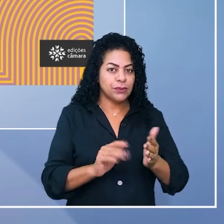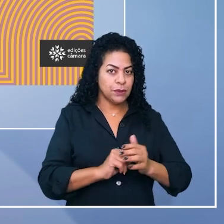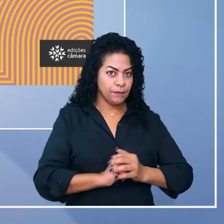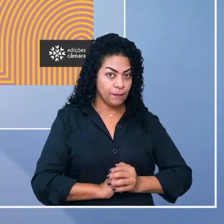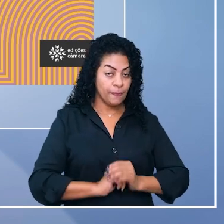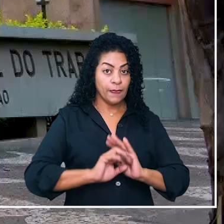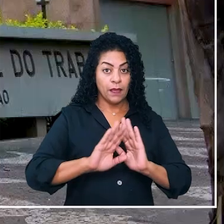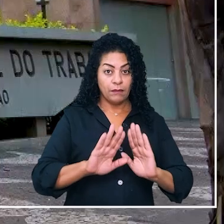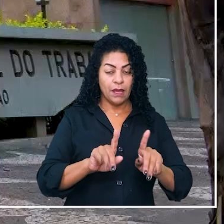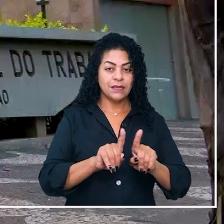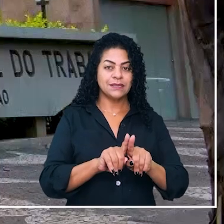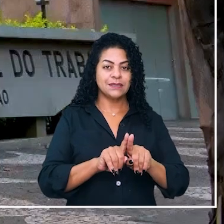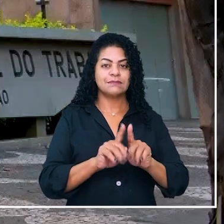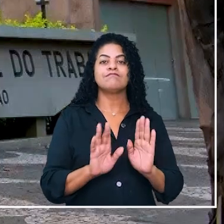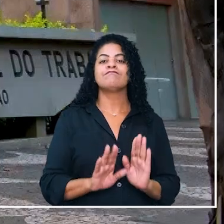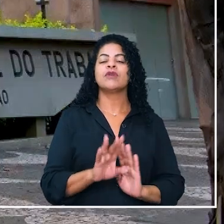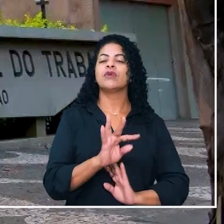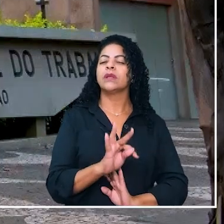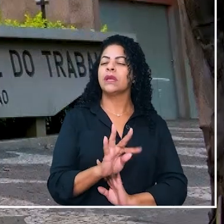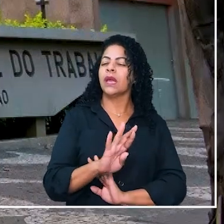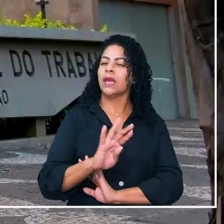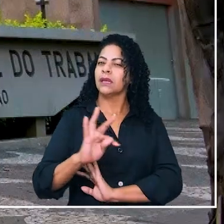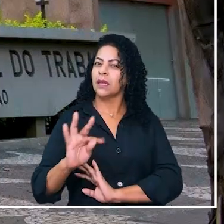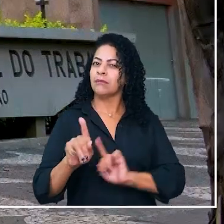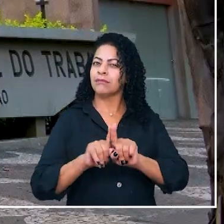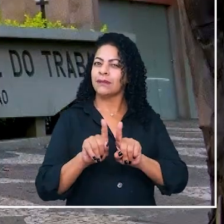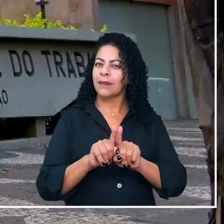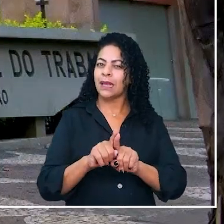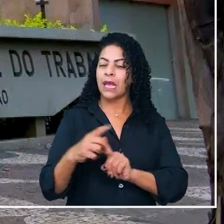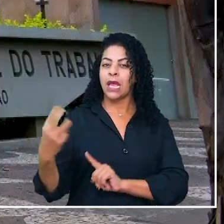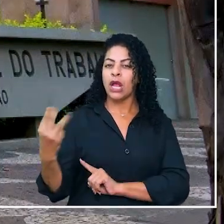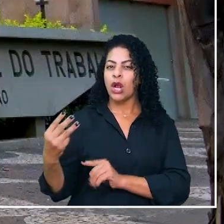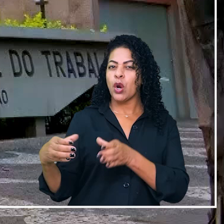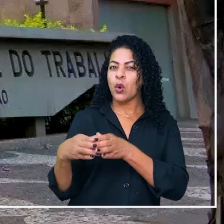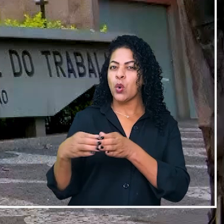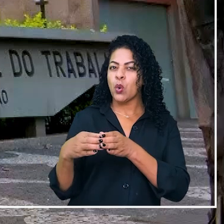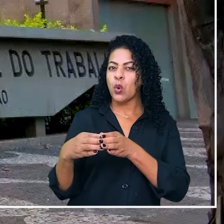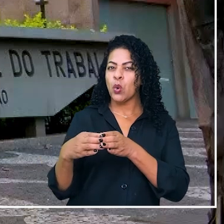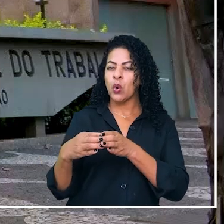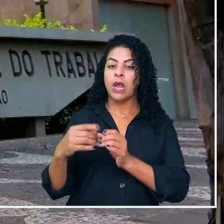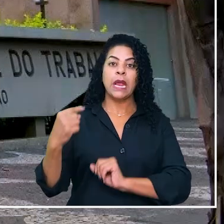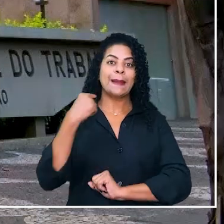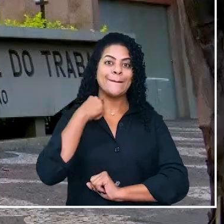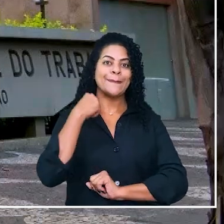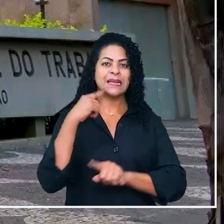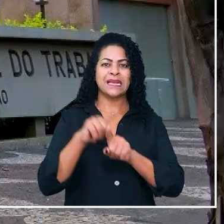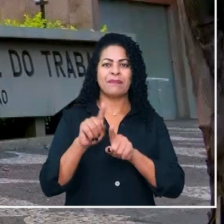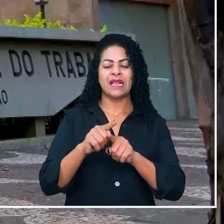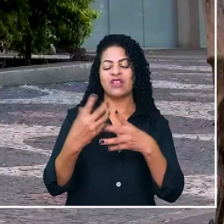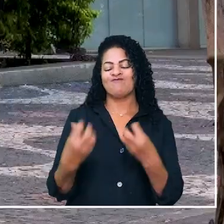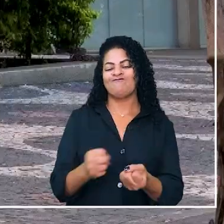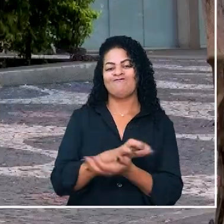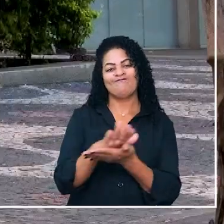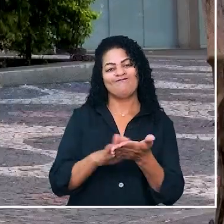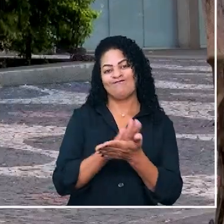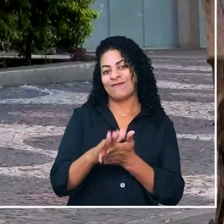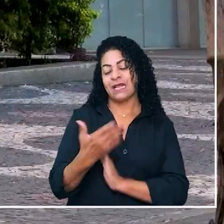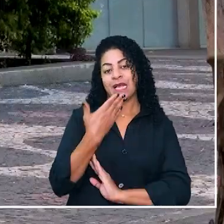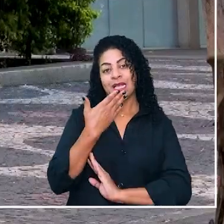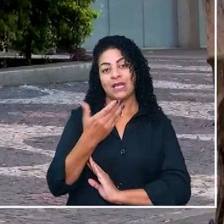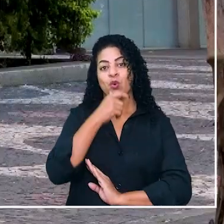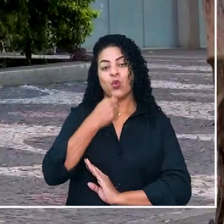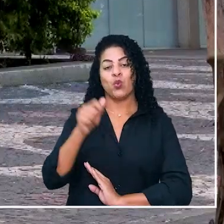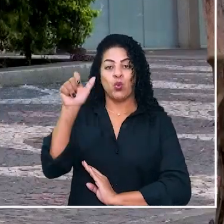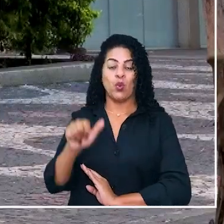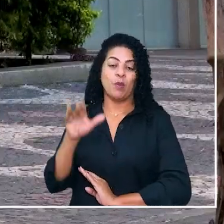nos lucros. O Tribunal Regional do Trabalho da 3ª Região em Minas Gerais negou o pedido do empregado. O entendimento foi o